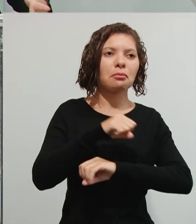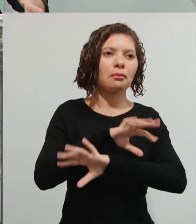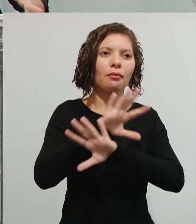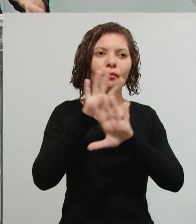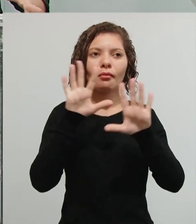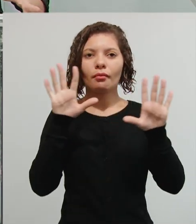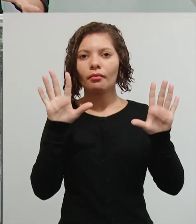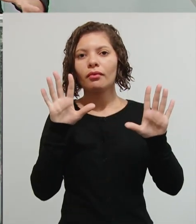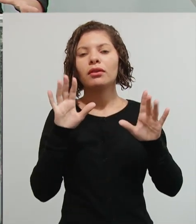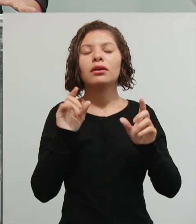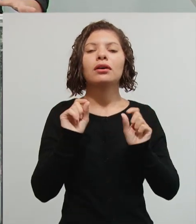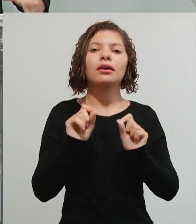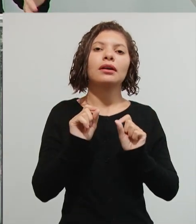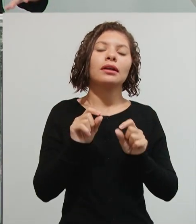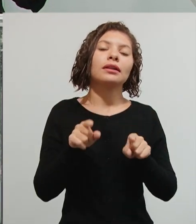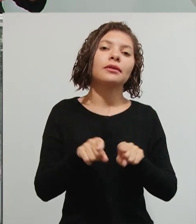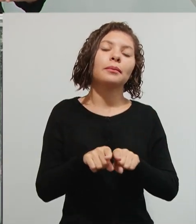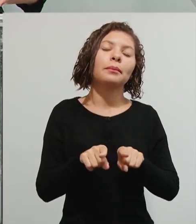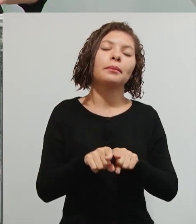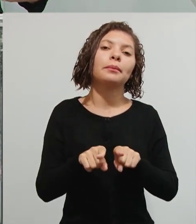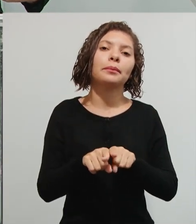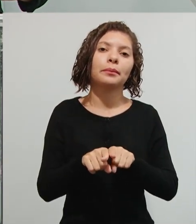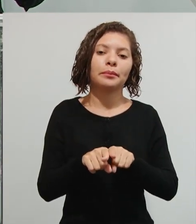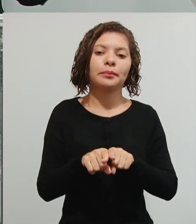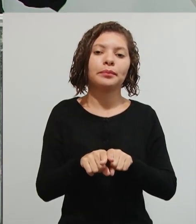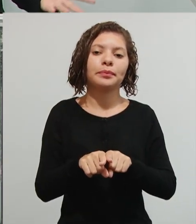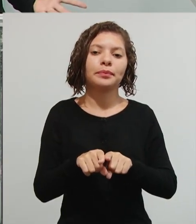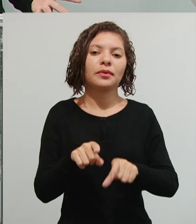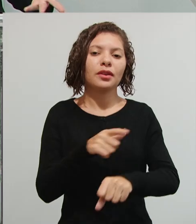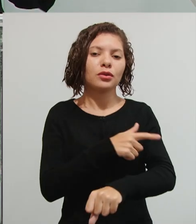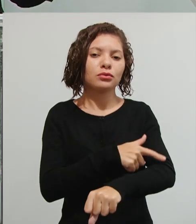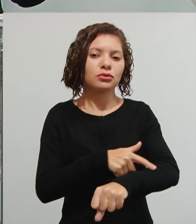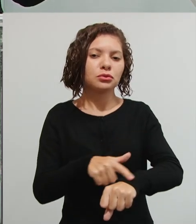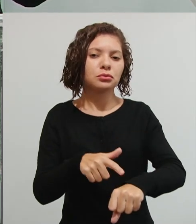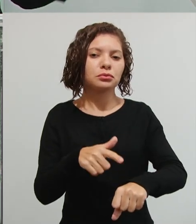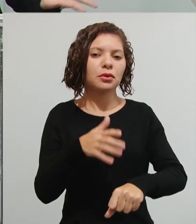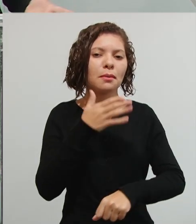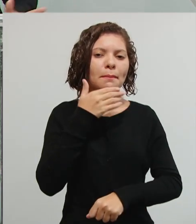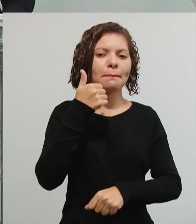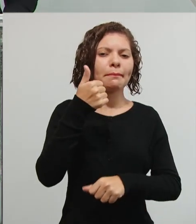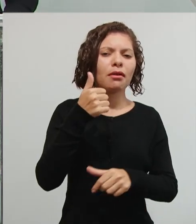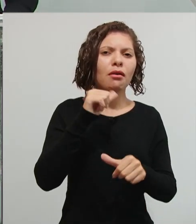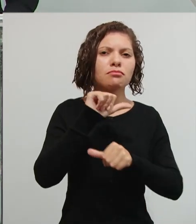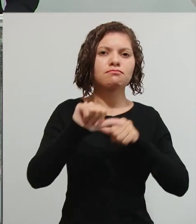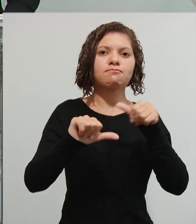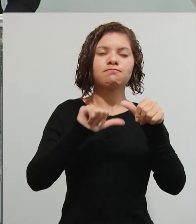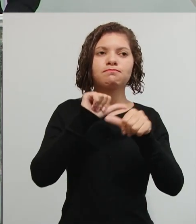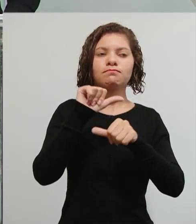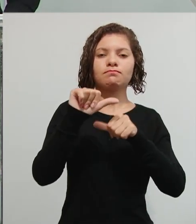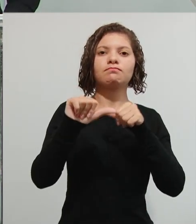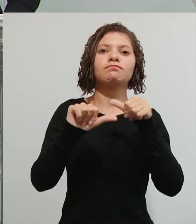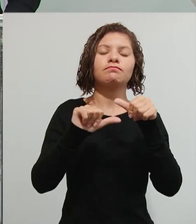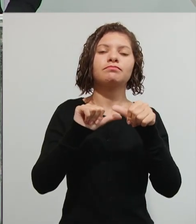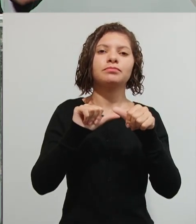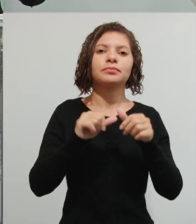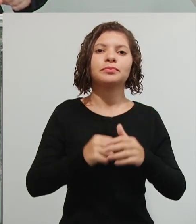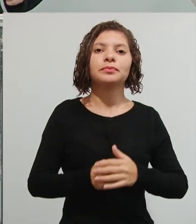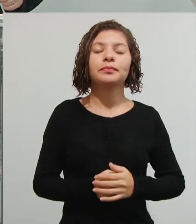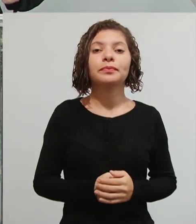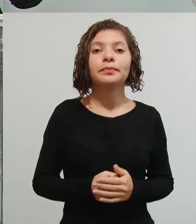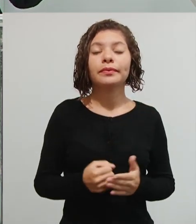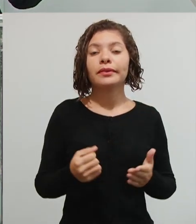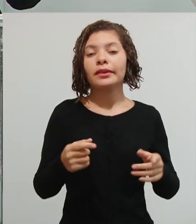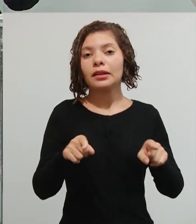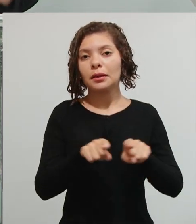questões, seja questões que vão trazer a nossa sociedade para um movimento assim dentro dela. Isso também